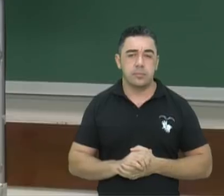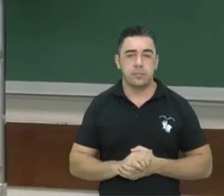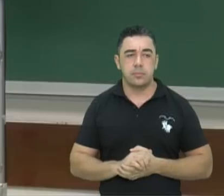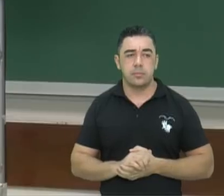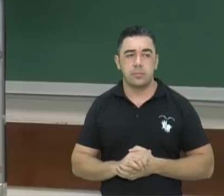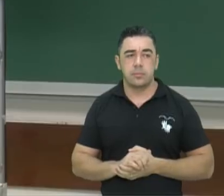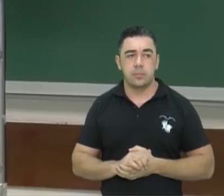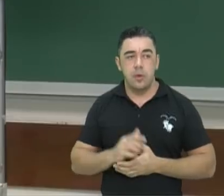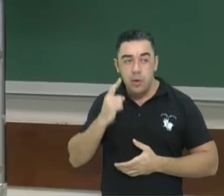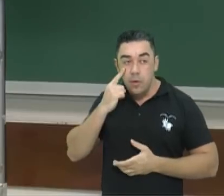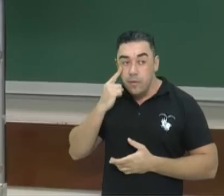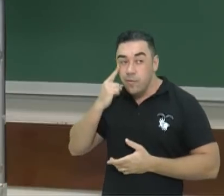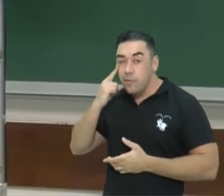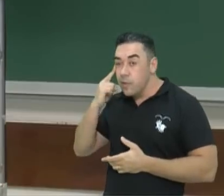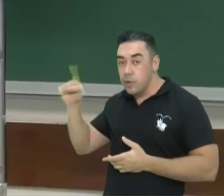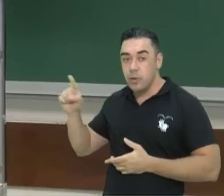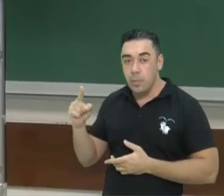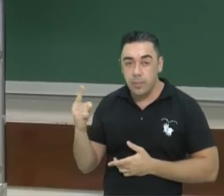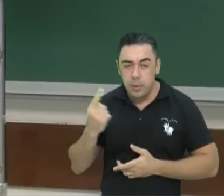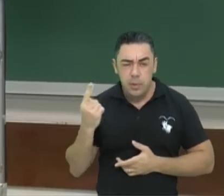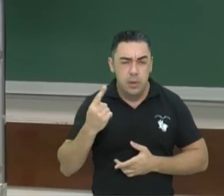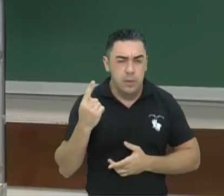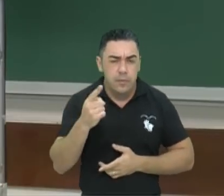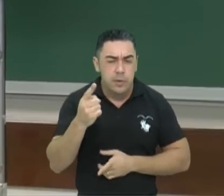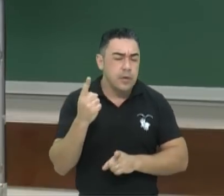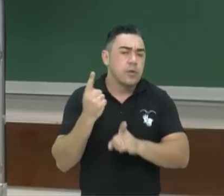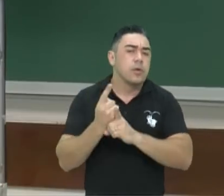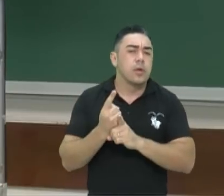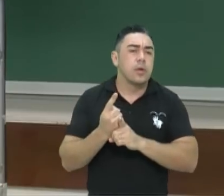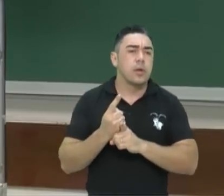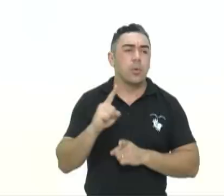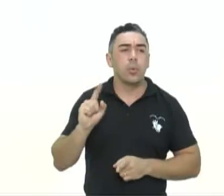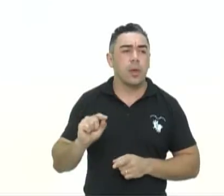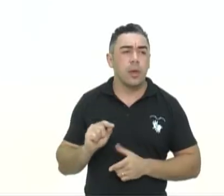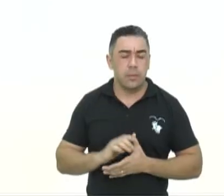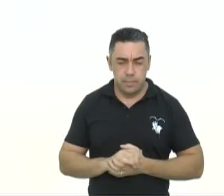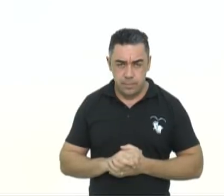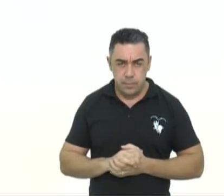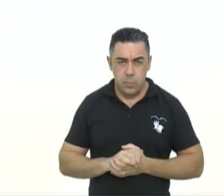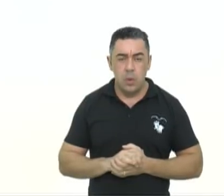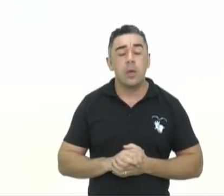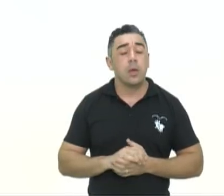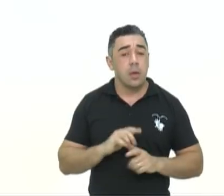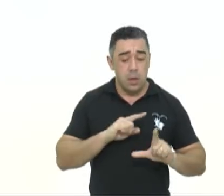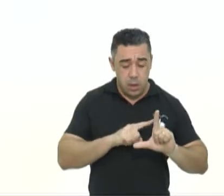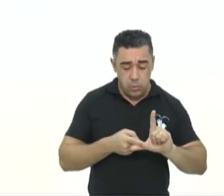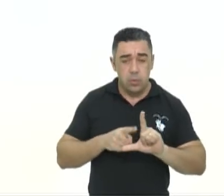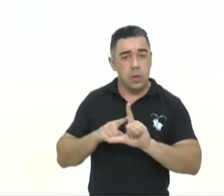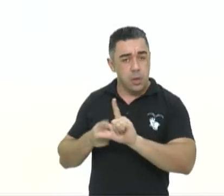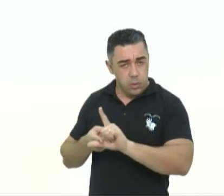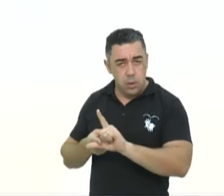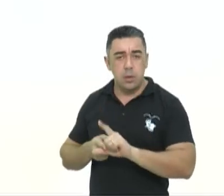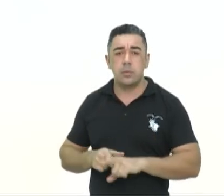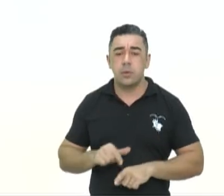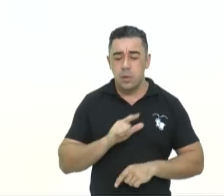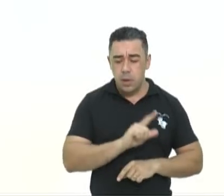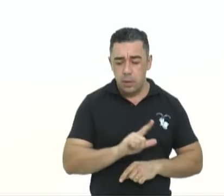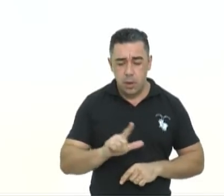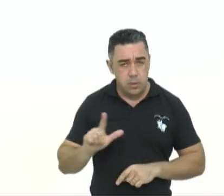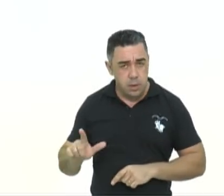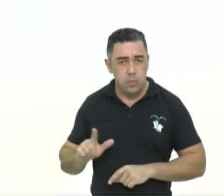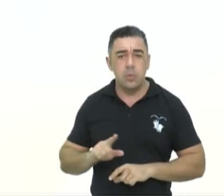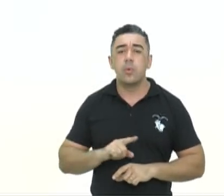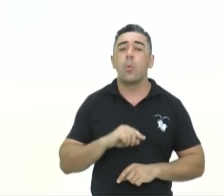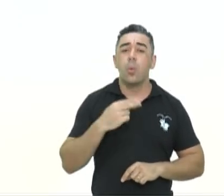lá. Veja no primeiro. Você vai dizer se ele é um ângulo, ângulo, lado, lado,